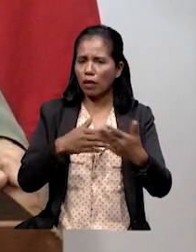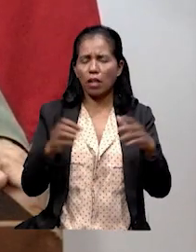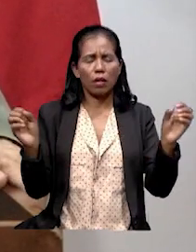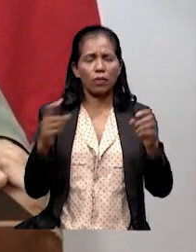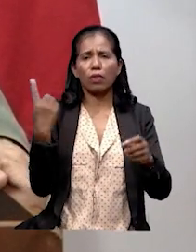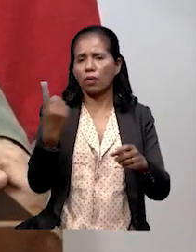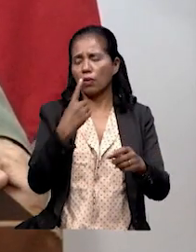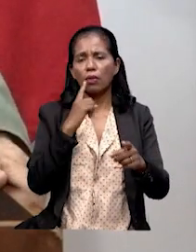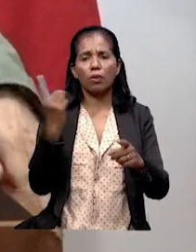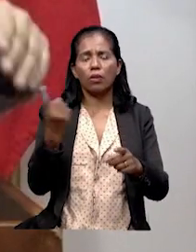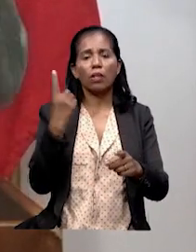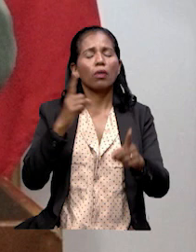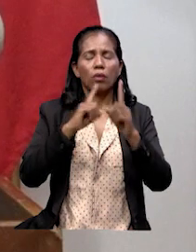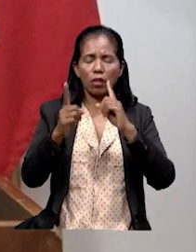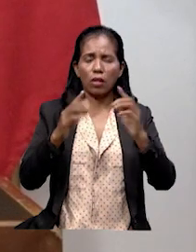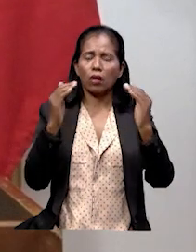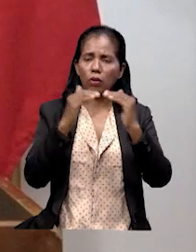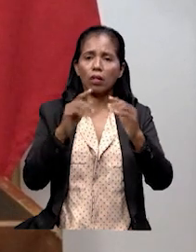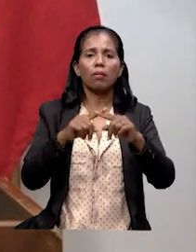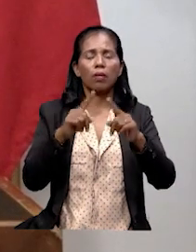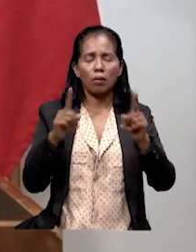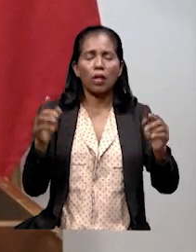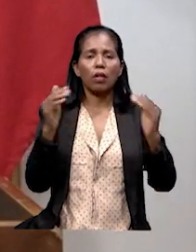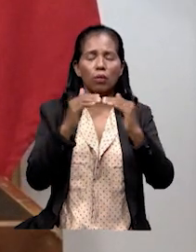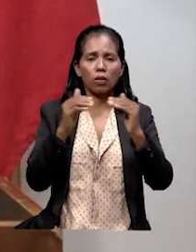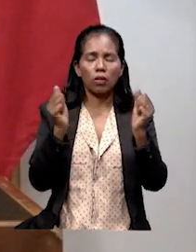a reunião, mas é o encontro bilateral.